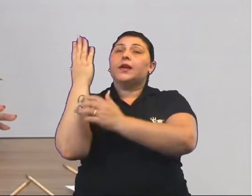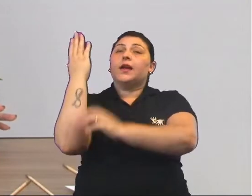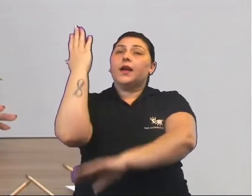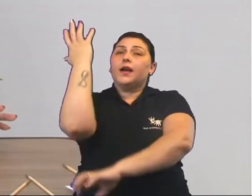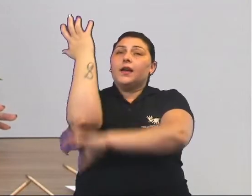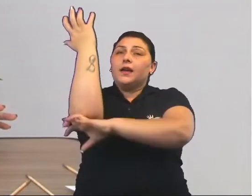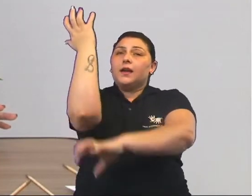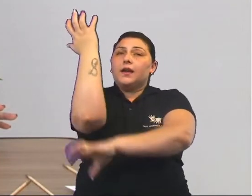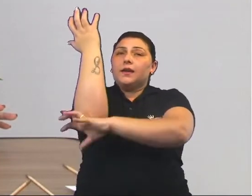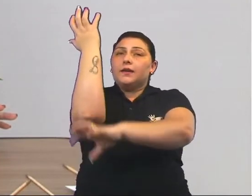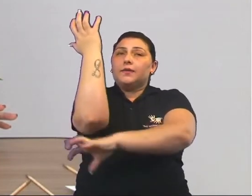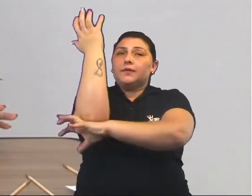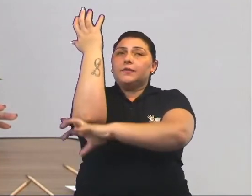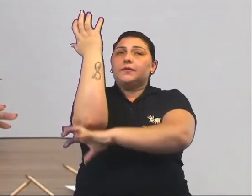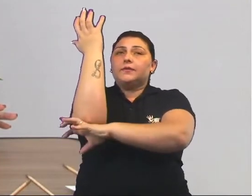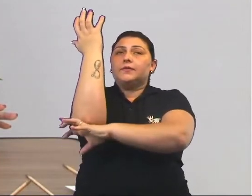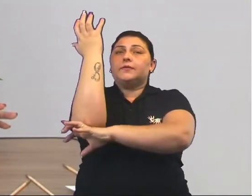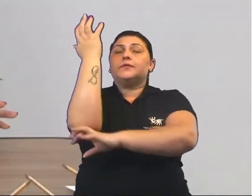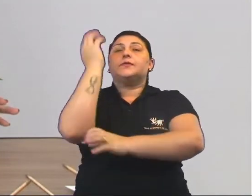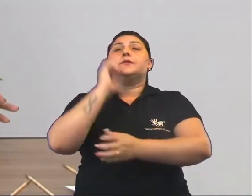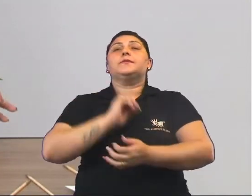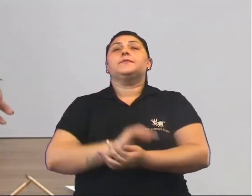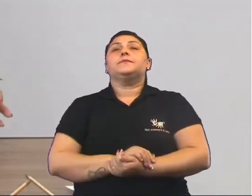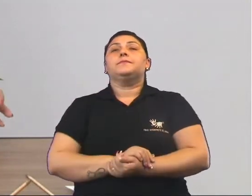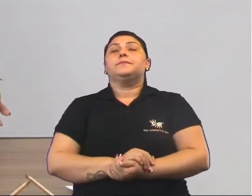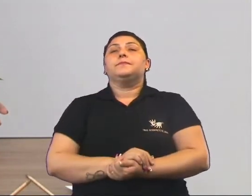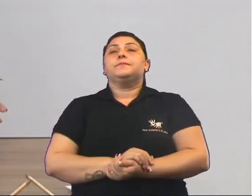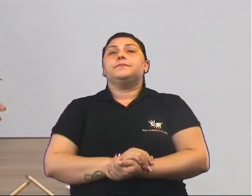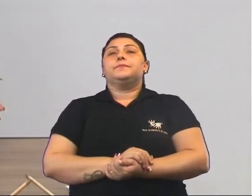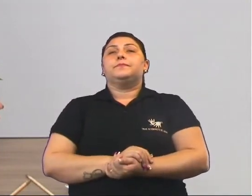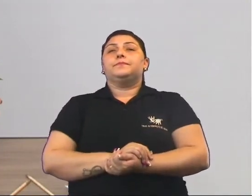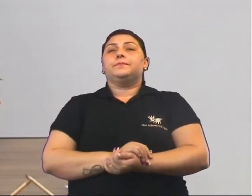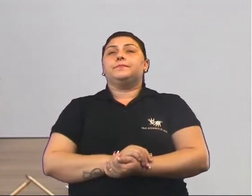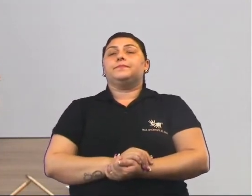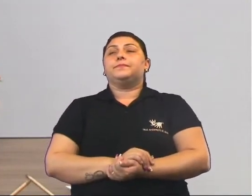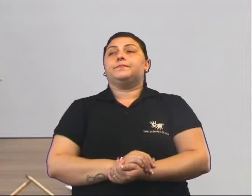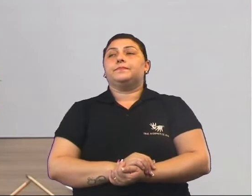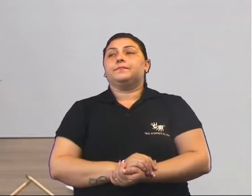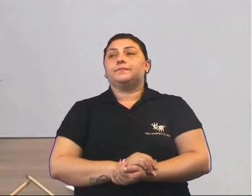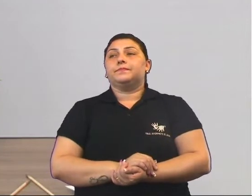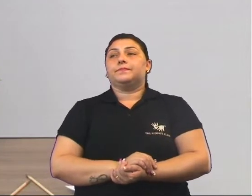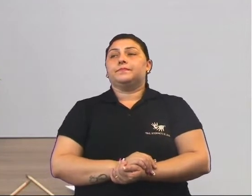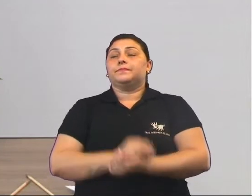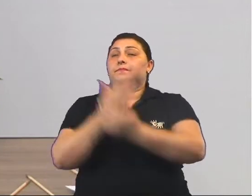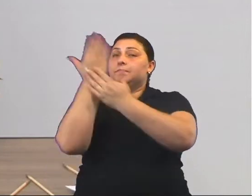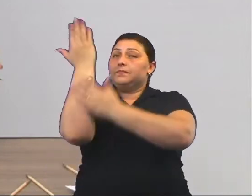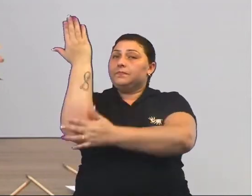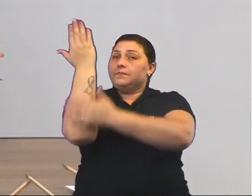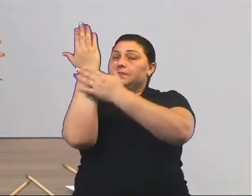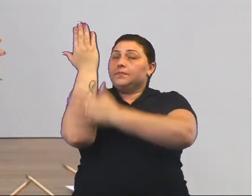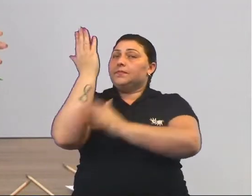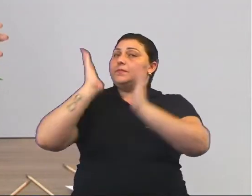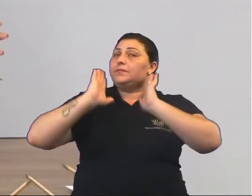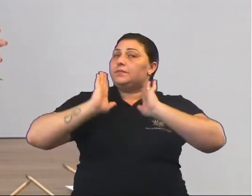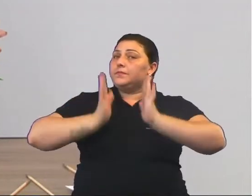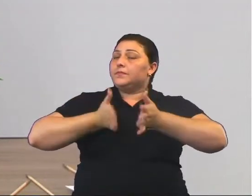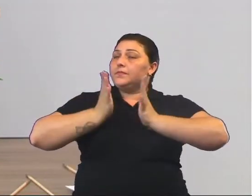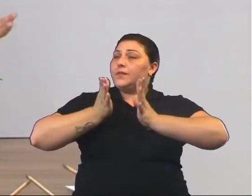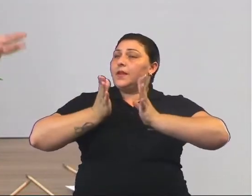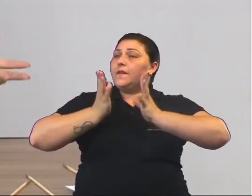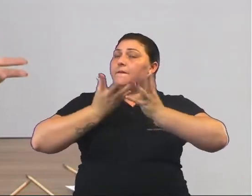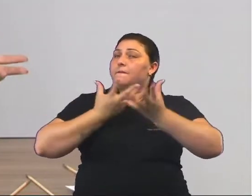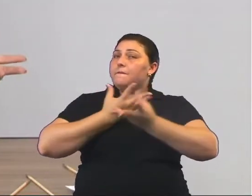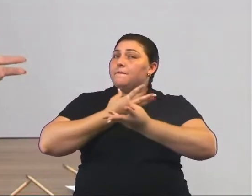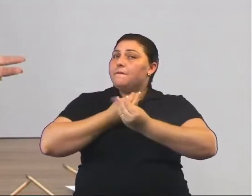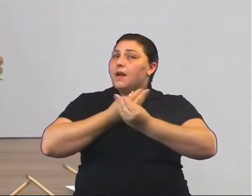raiz que está embaixo da terra, aqui do solo, né? Dentro deste vaso, tem o caule, já está carregada